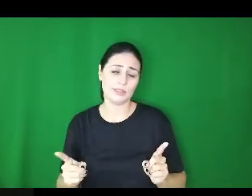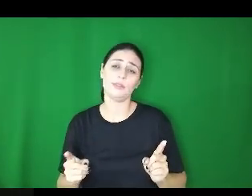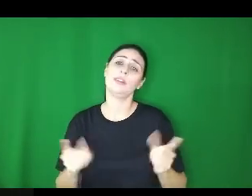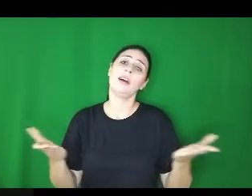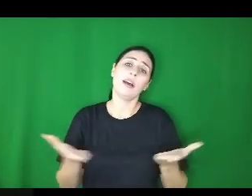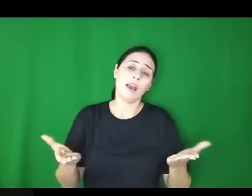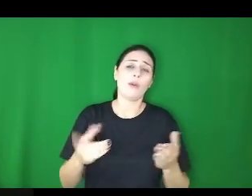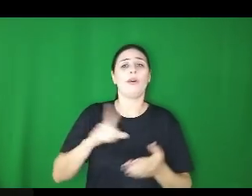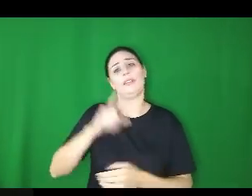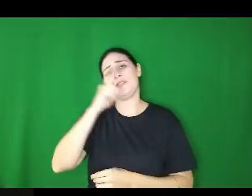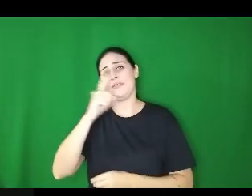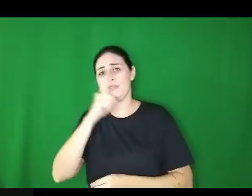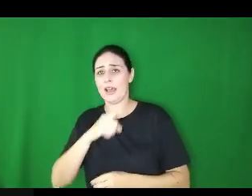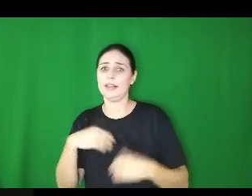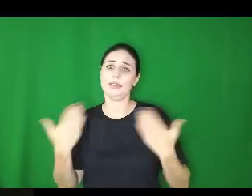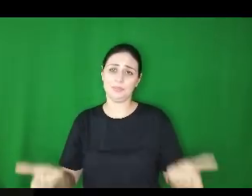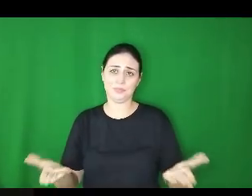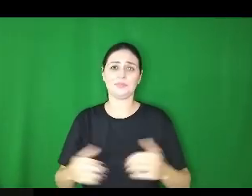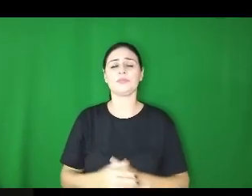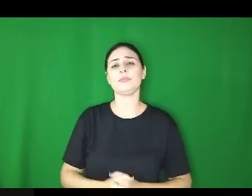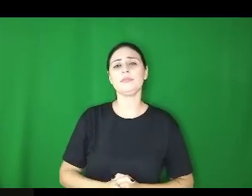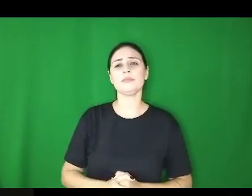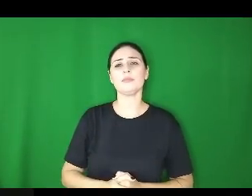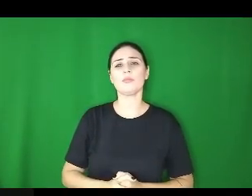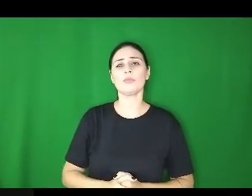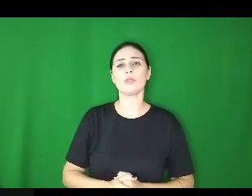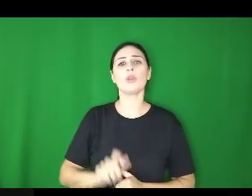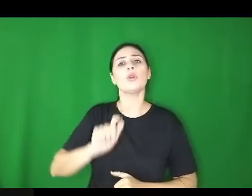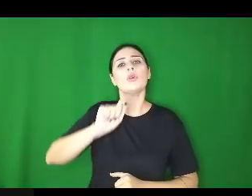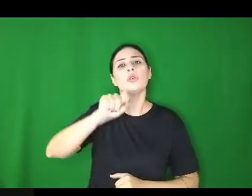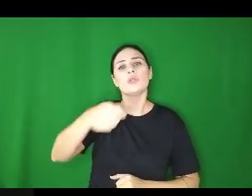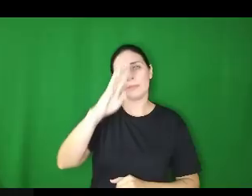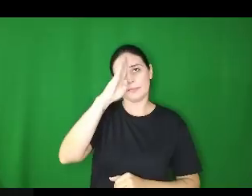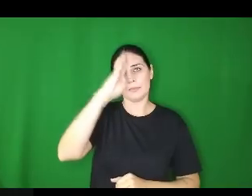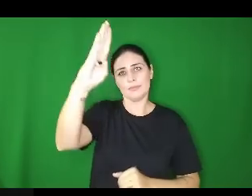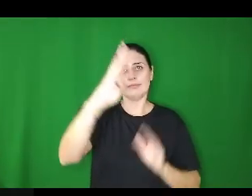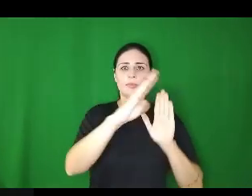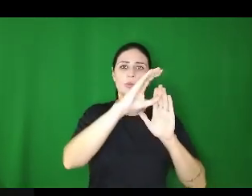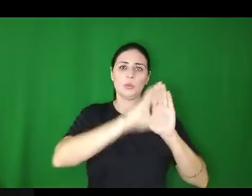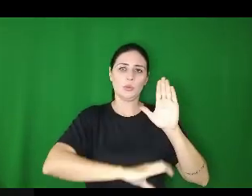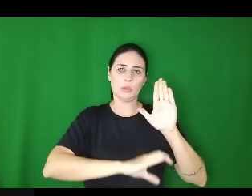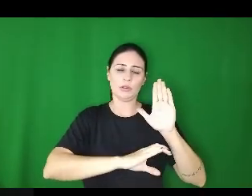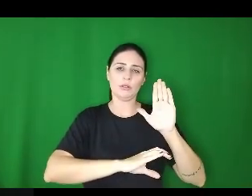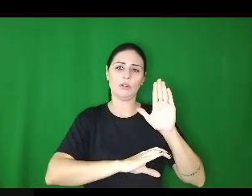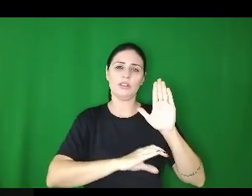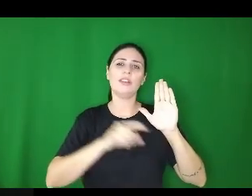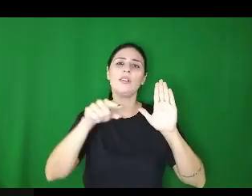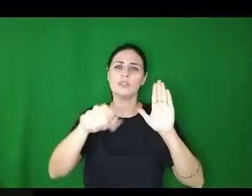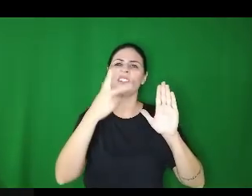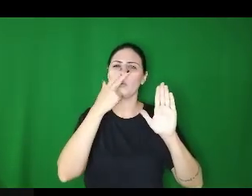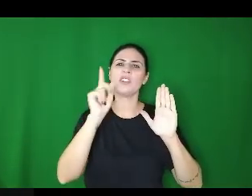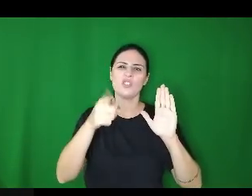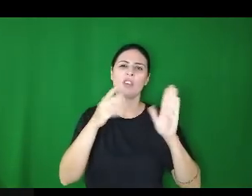foi que está lá previsto para o segundo, né? Então, esse contínuo é pensar assim, é tirar um pouco as margens de